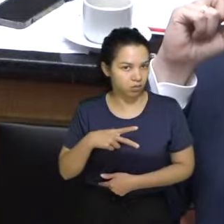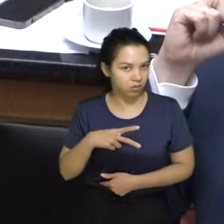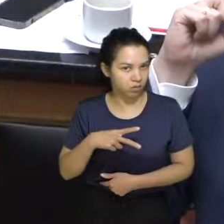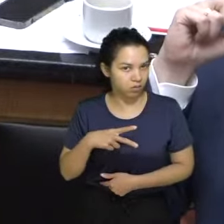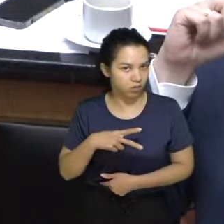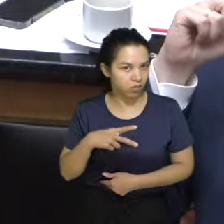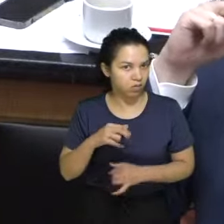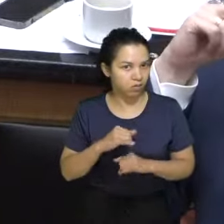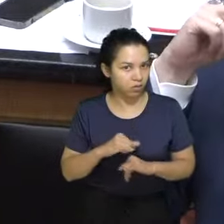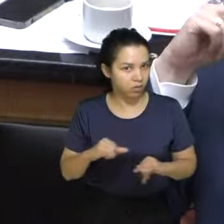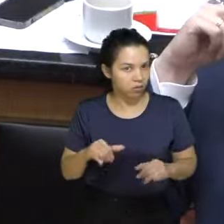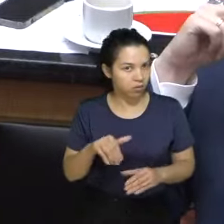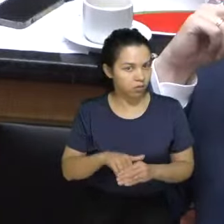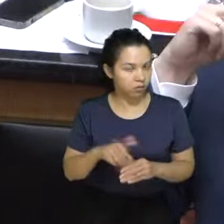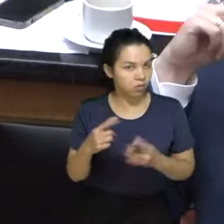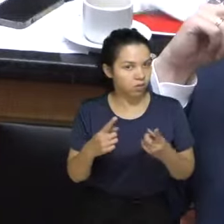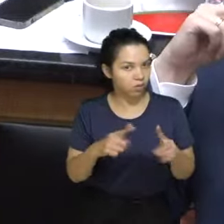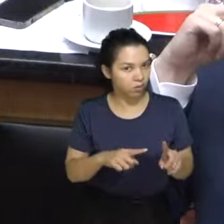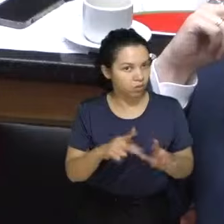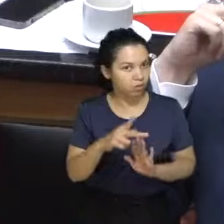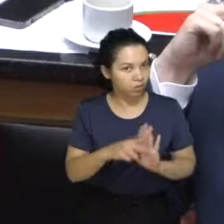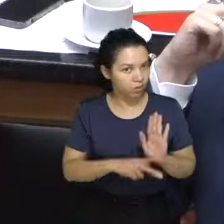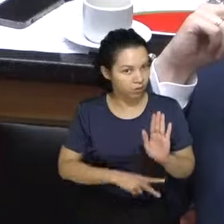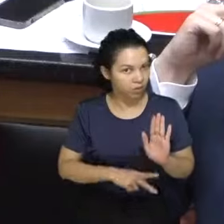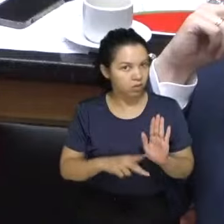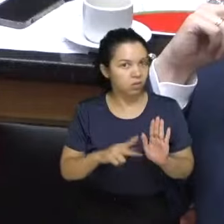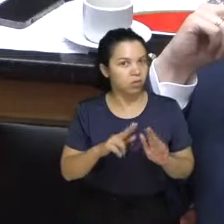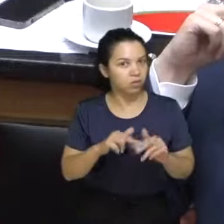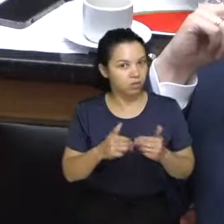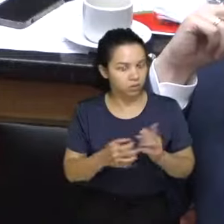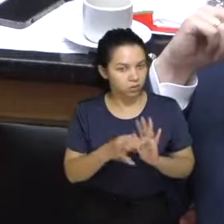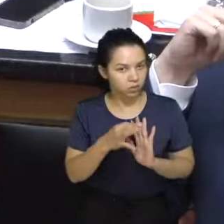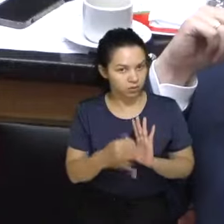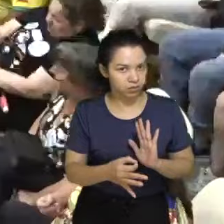Declaro aqui meu voto contrário ao projeto por causa desses motivos. Obrigado.